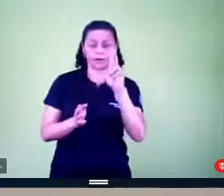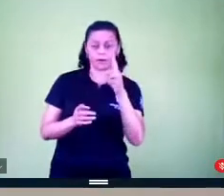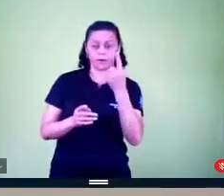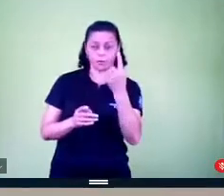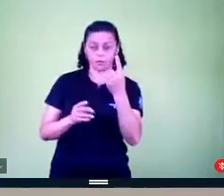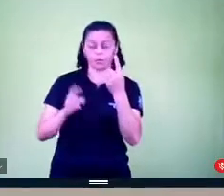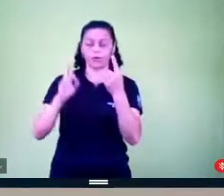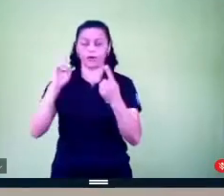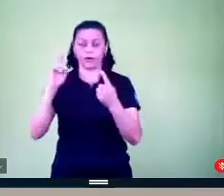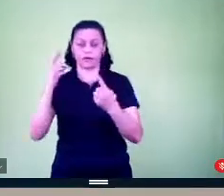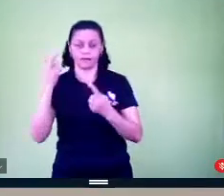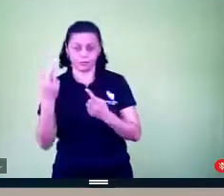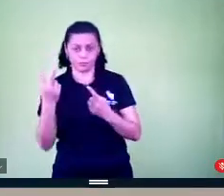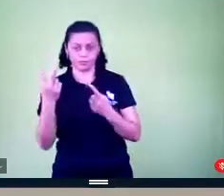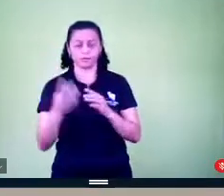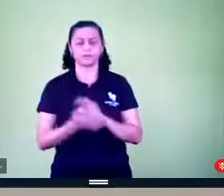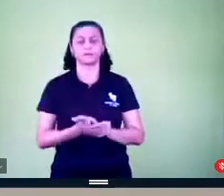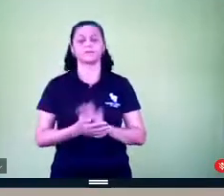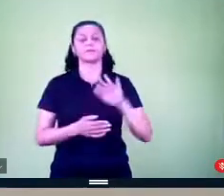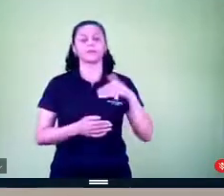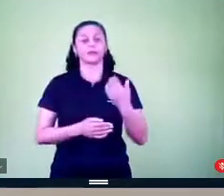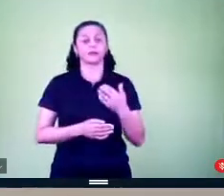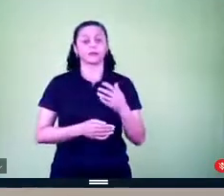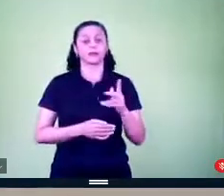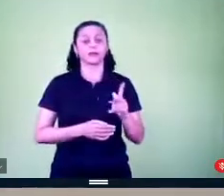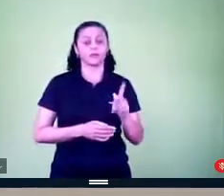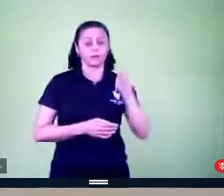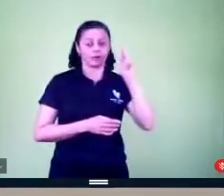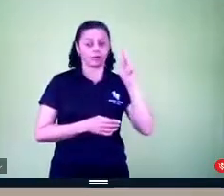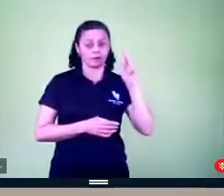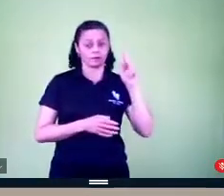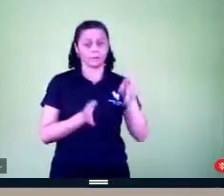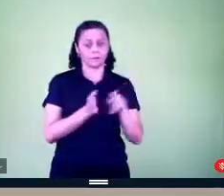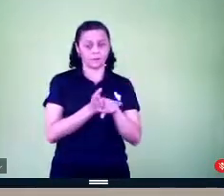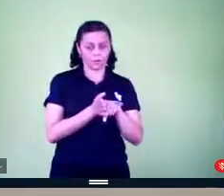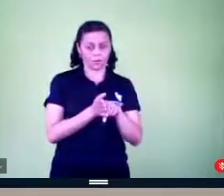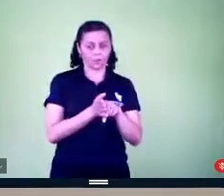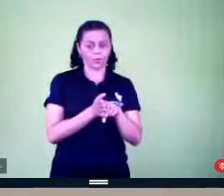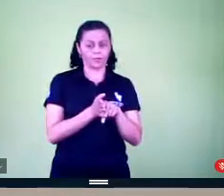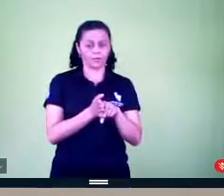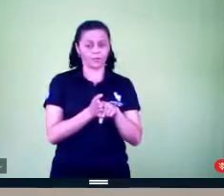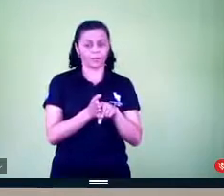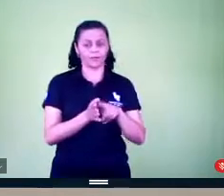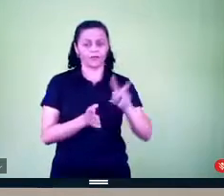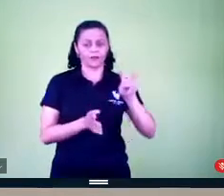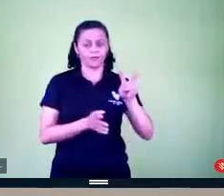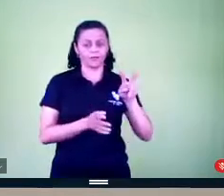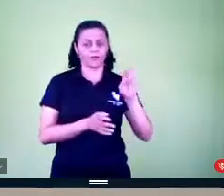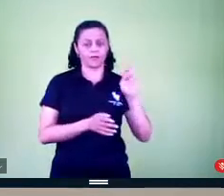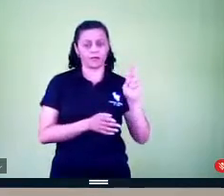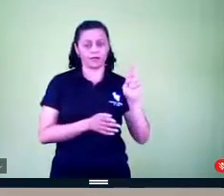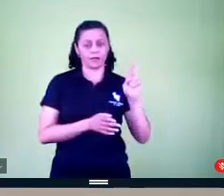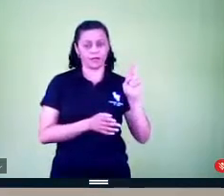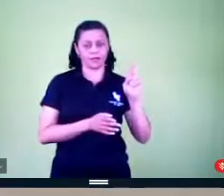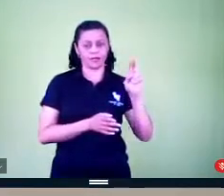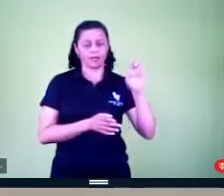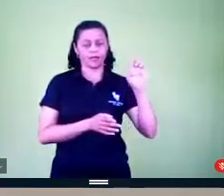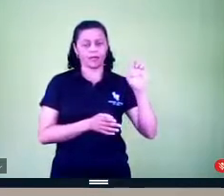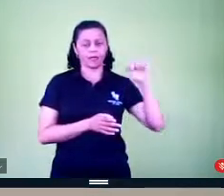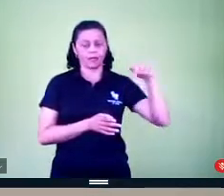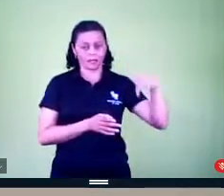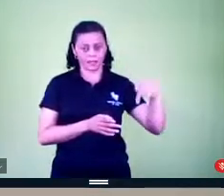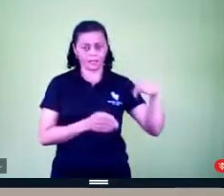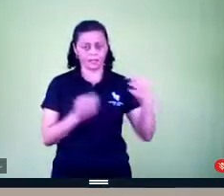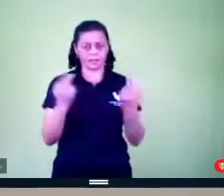em cima do meu resistor equivalente vai ser igual à tensão em cima do R1, que vai ser igual à tensão em cima